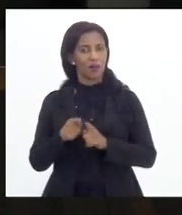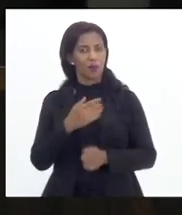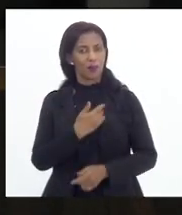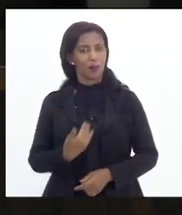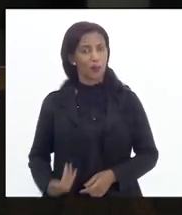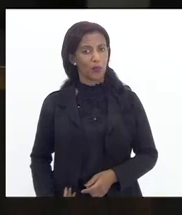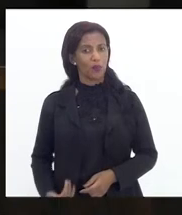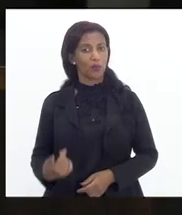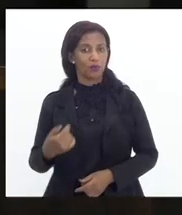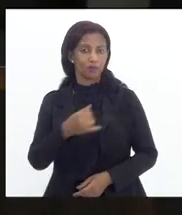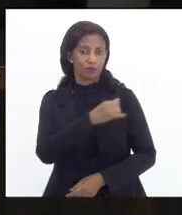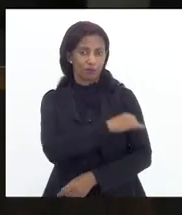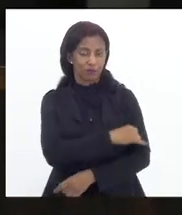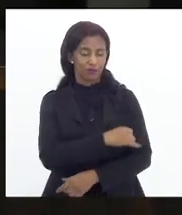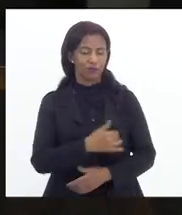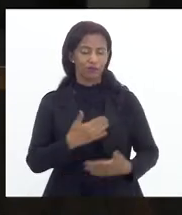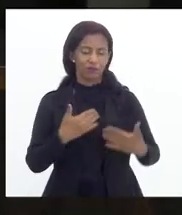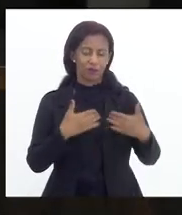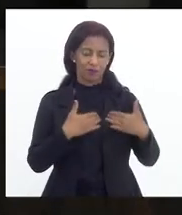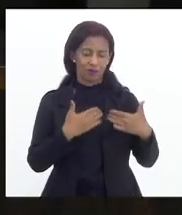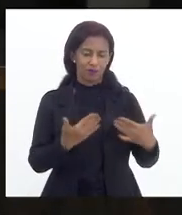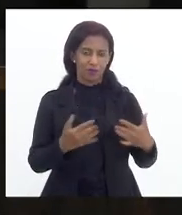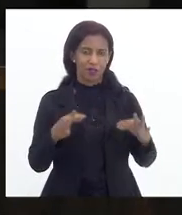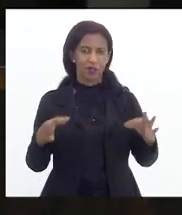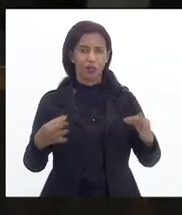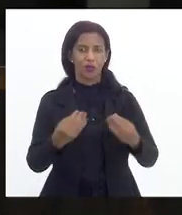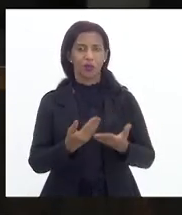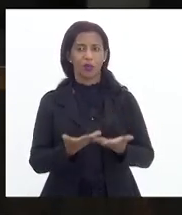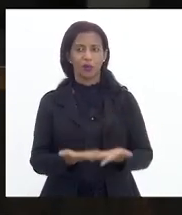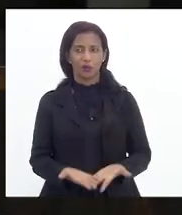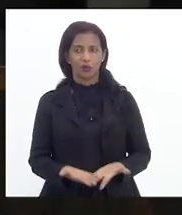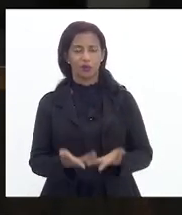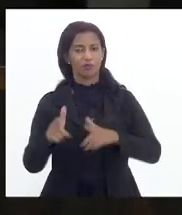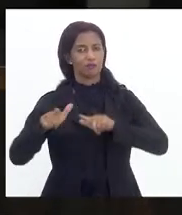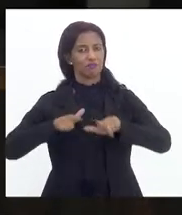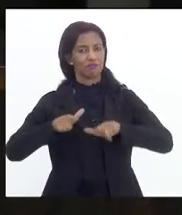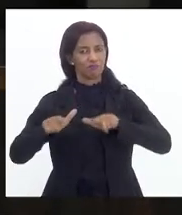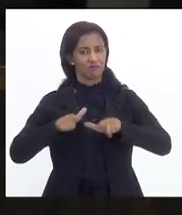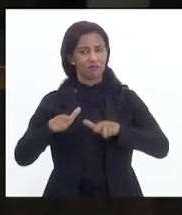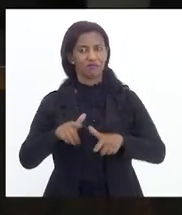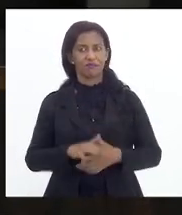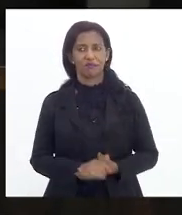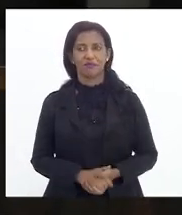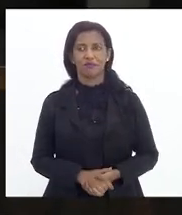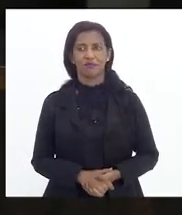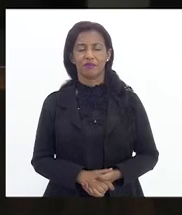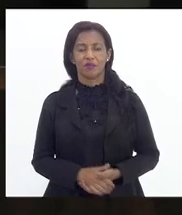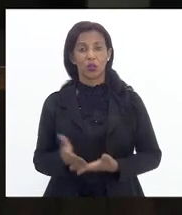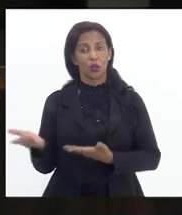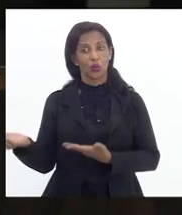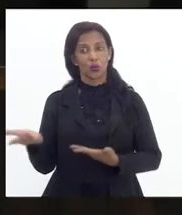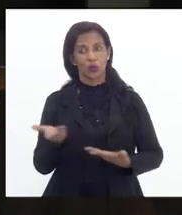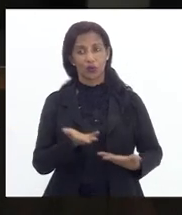quem Saúdo a vossa excelência' todos os servidores e convidar